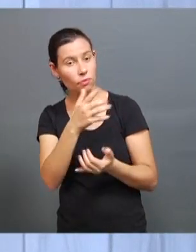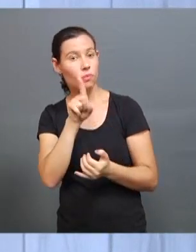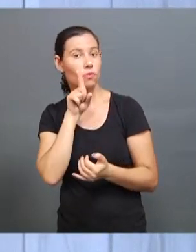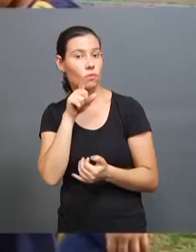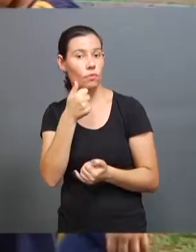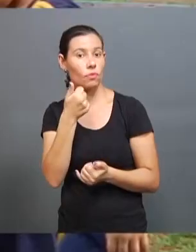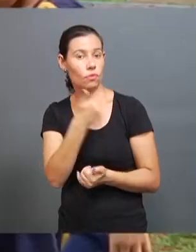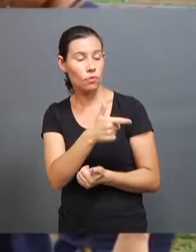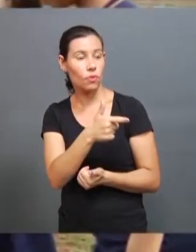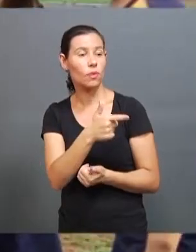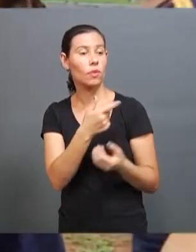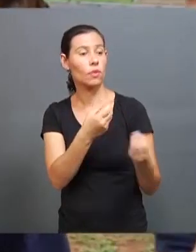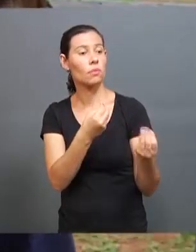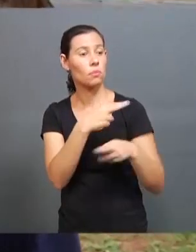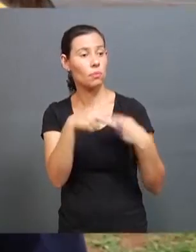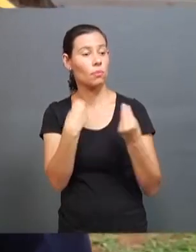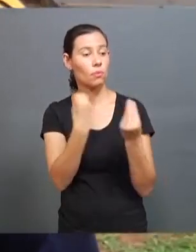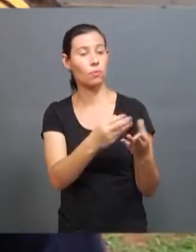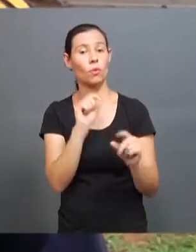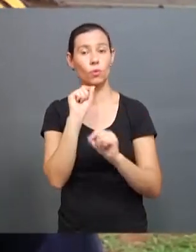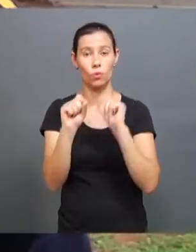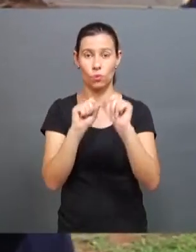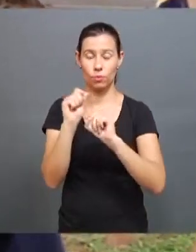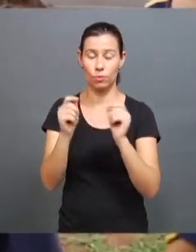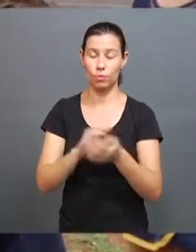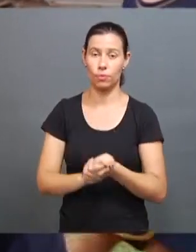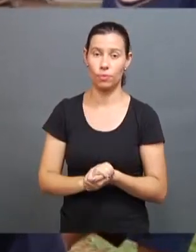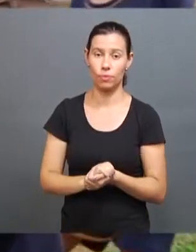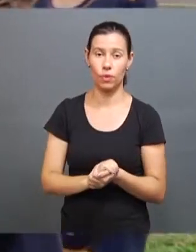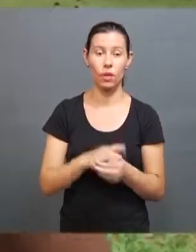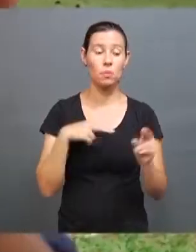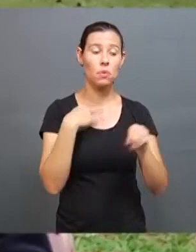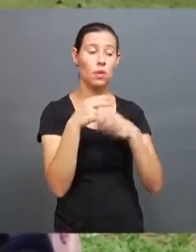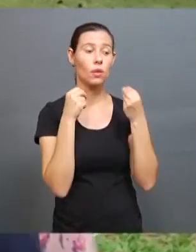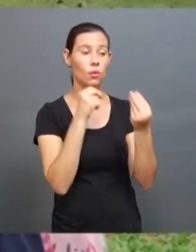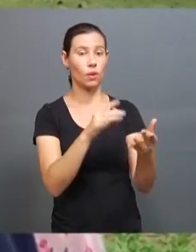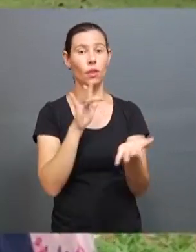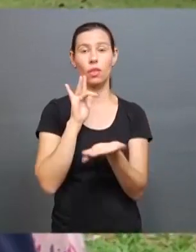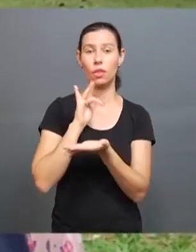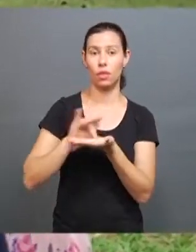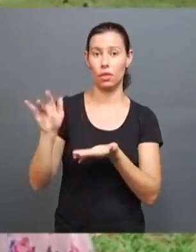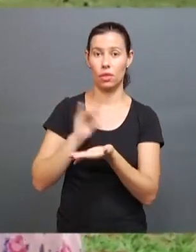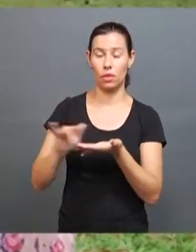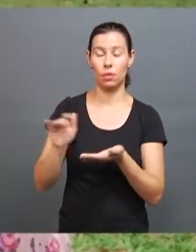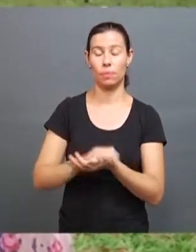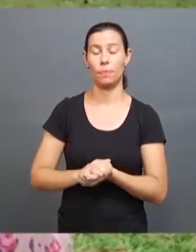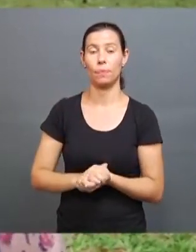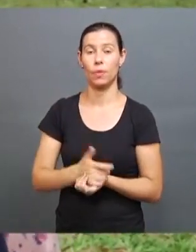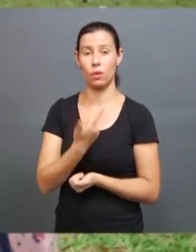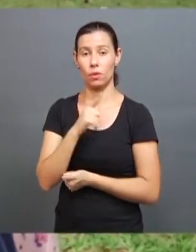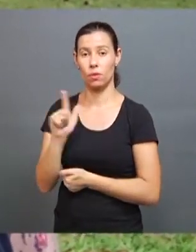Crianças. Me fala o que você quer ganhar no Dia das Crianças? Tablet. Eu quero ganhar